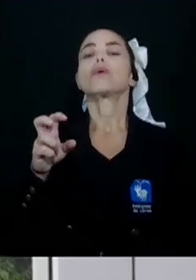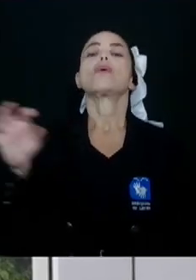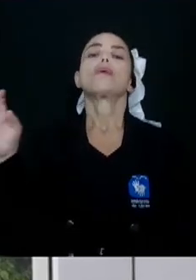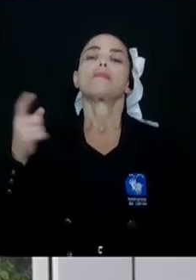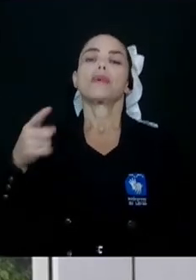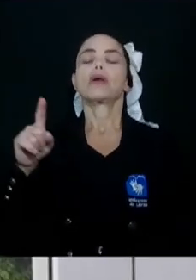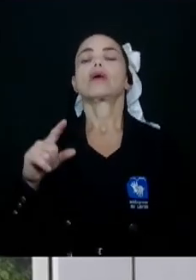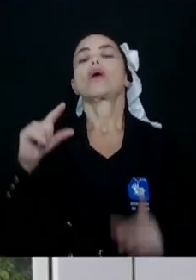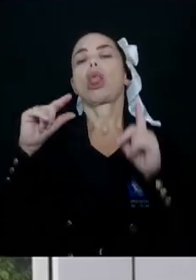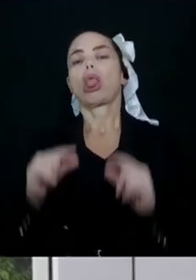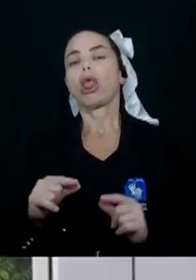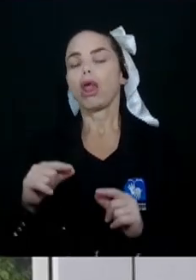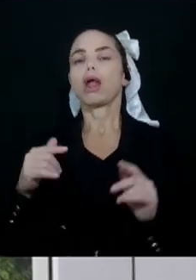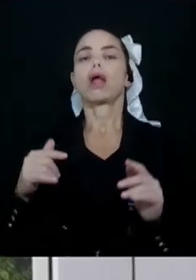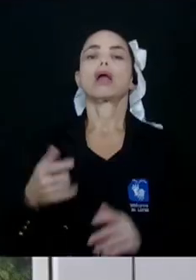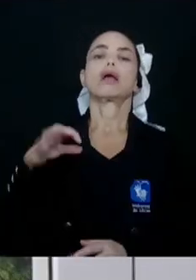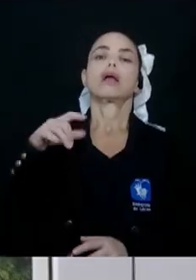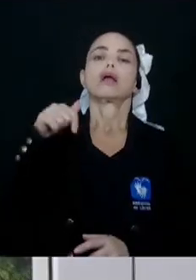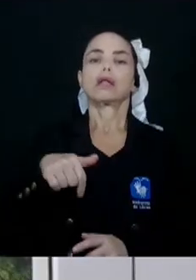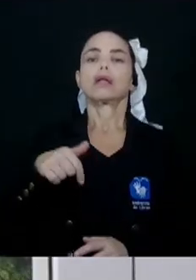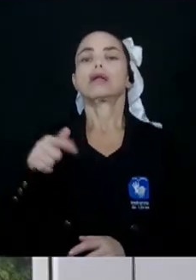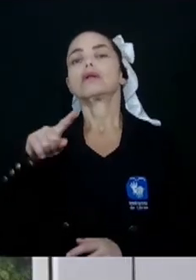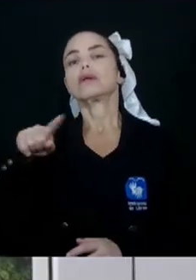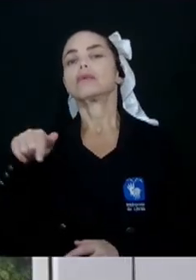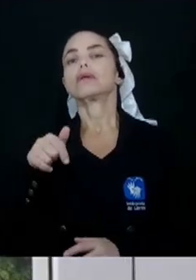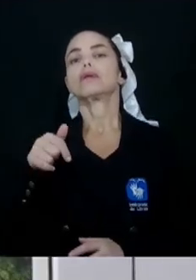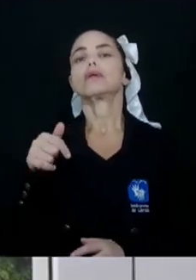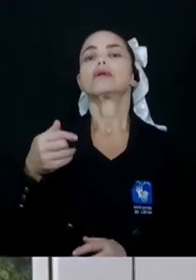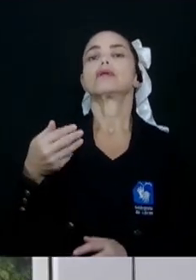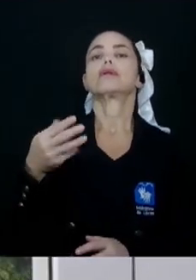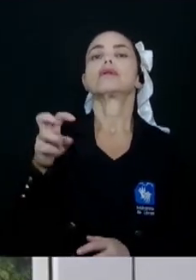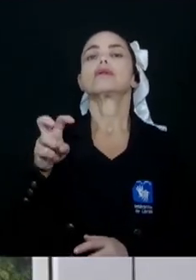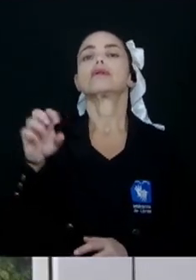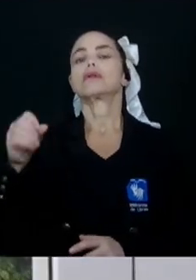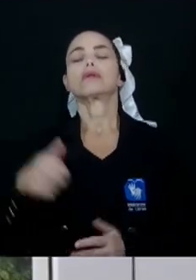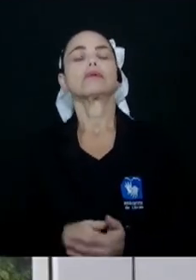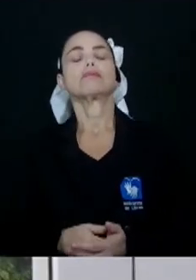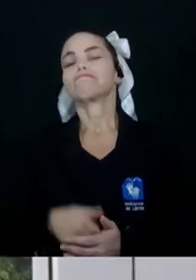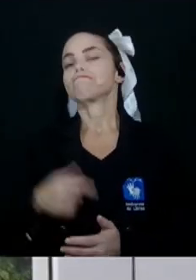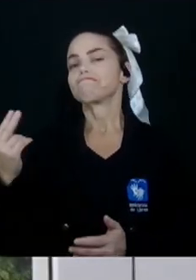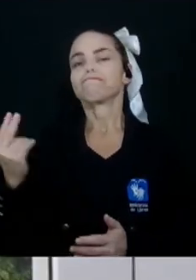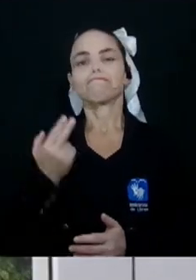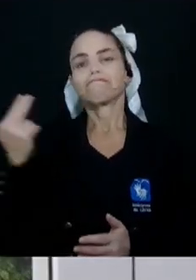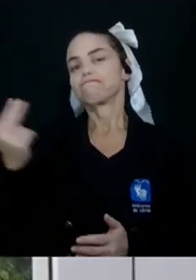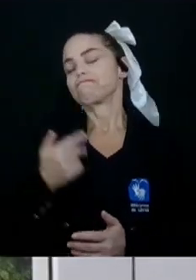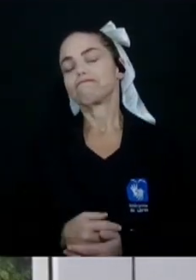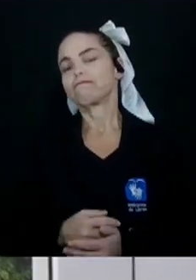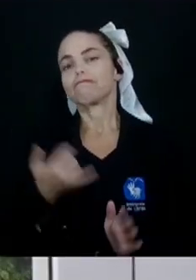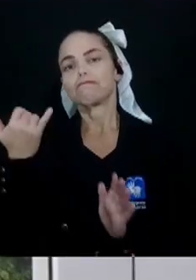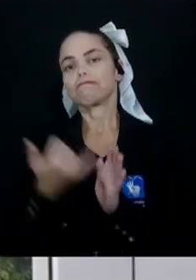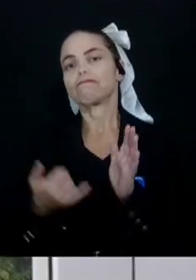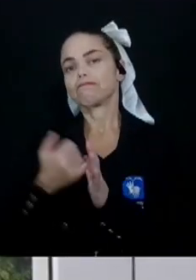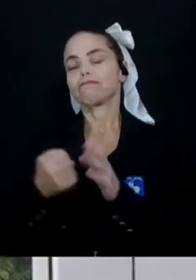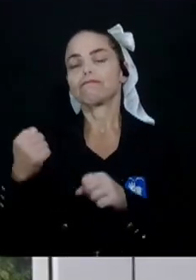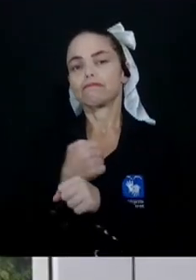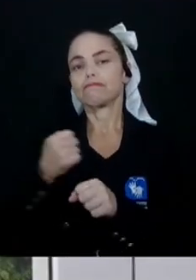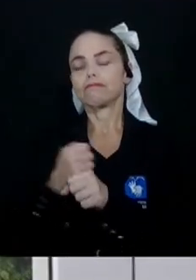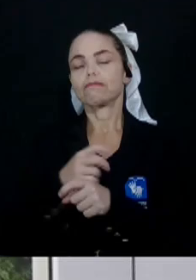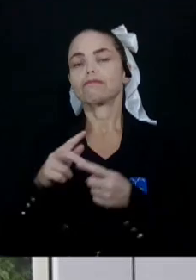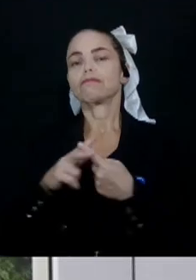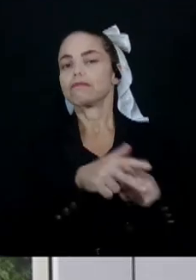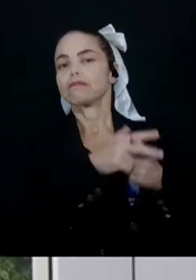até R$ 7.350 não tem efeito na declaração anual de ajuste de